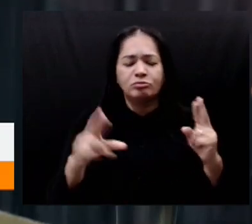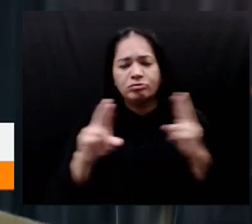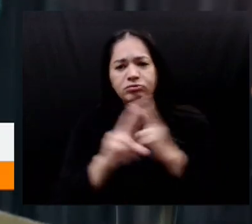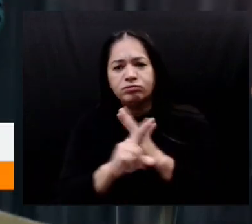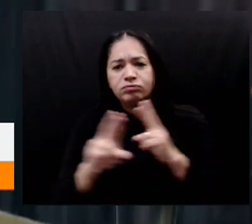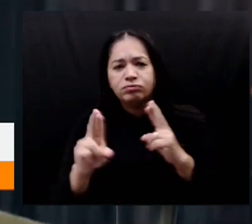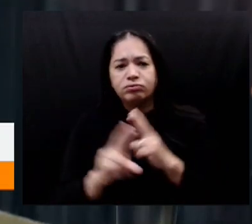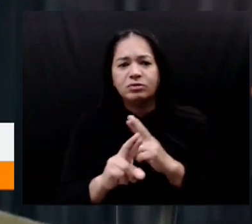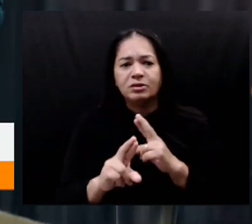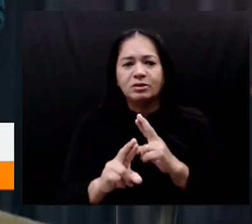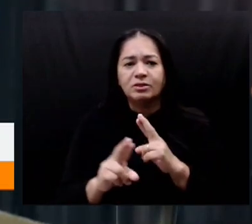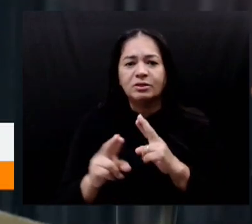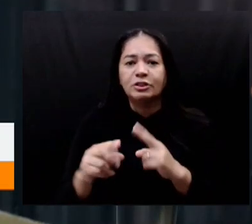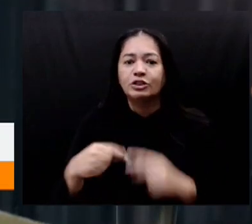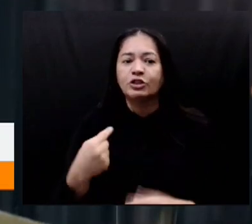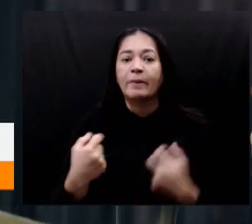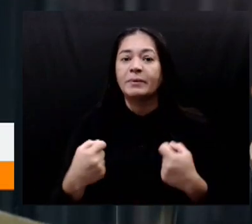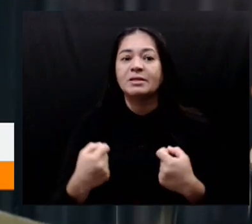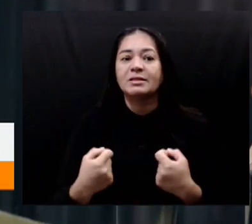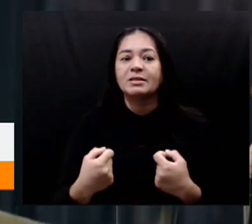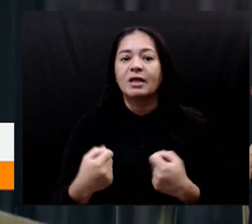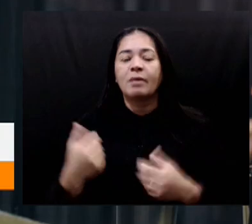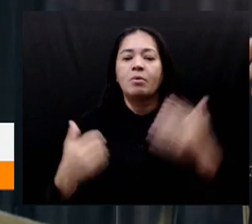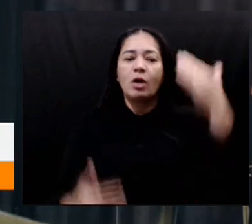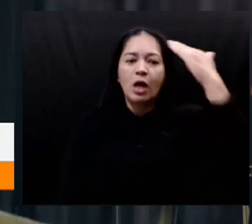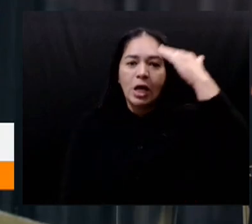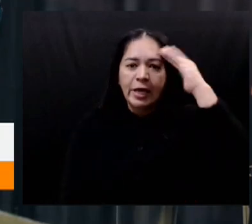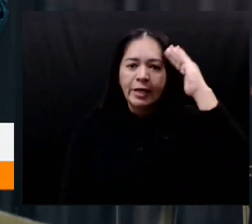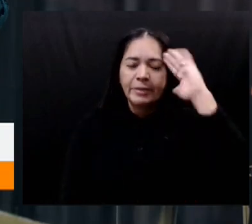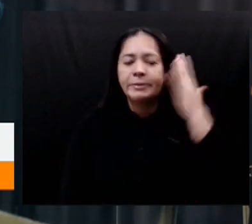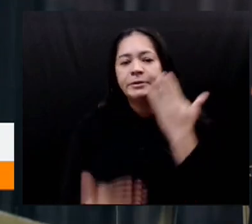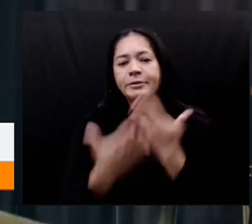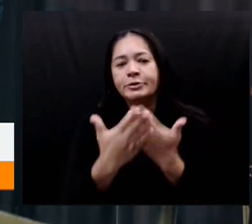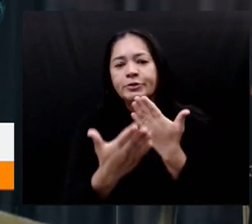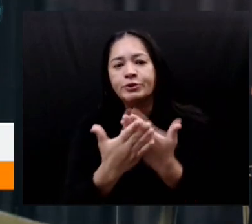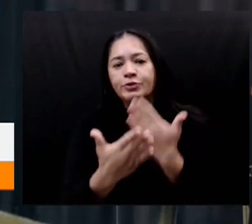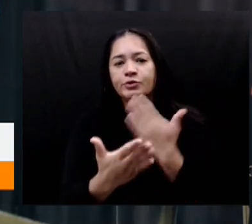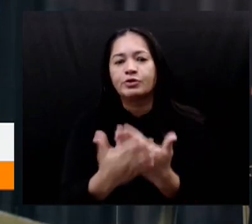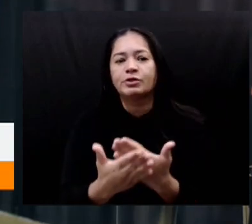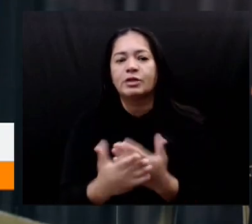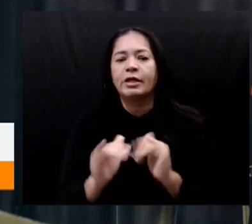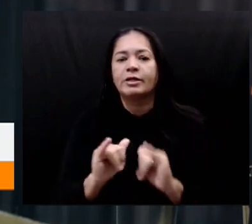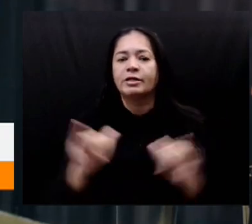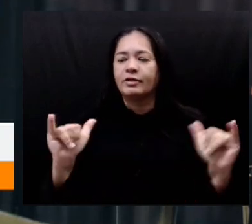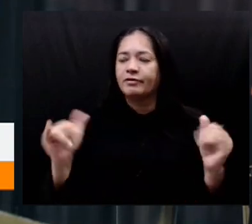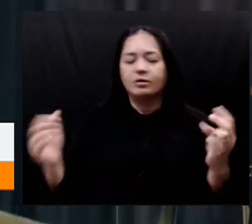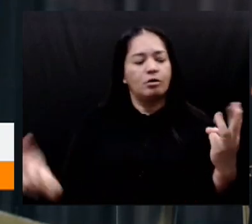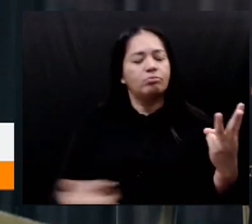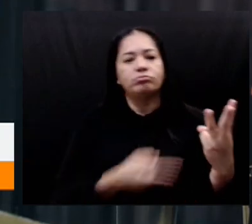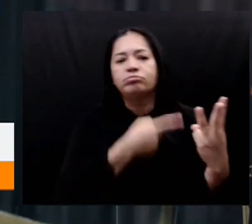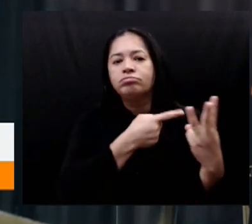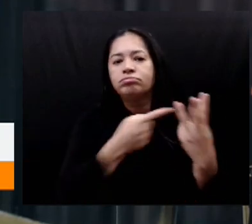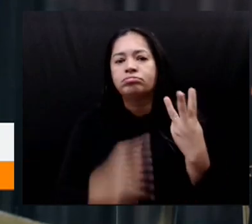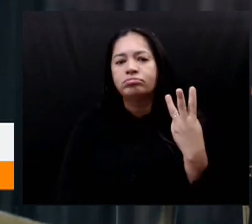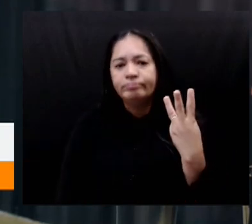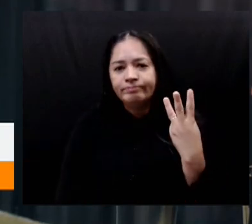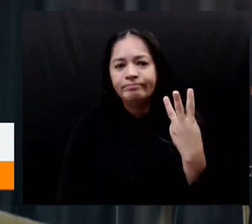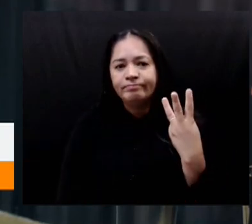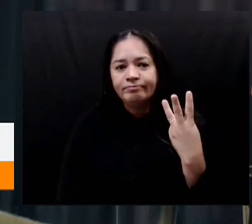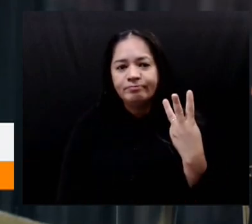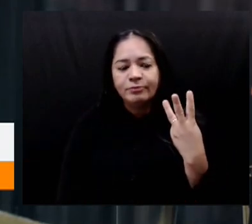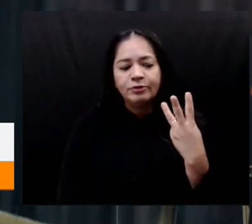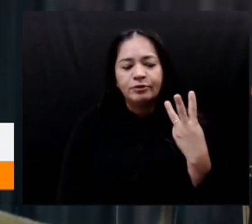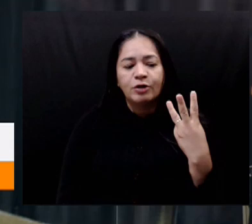a gente precisa entender e estudar para poder dizer, olha só como eles foram ensinados, o que